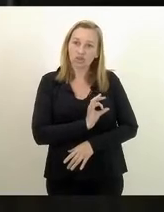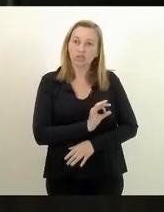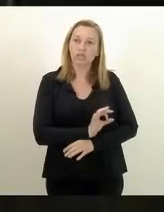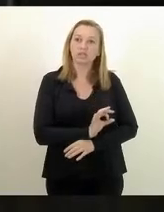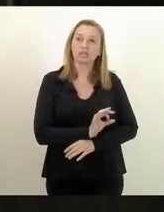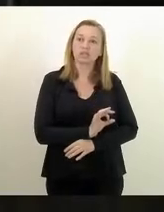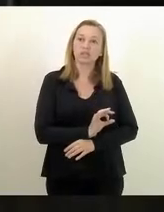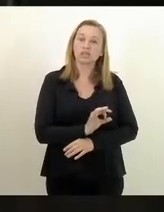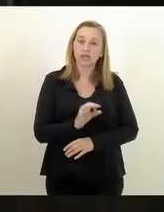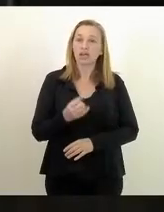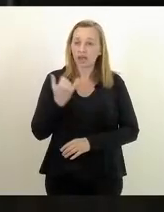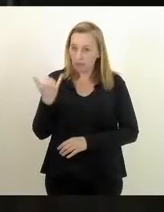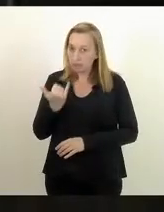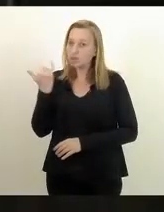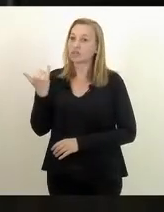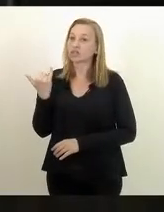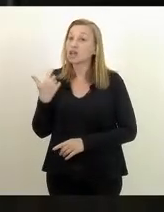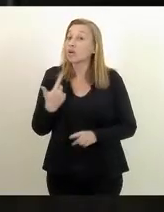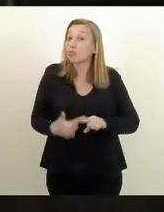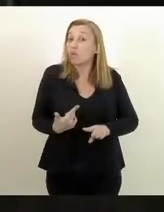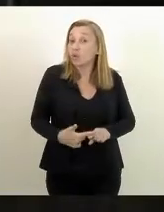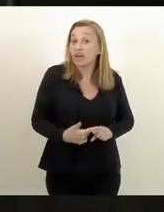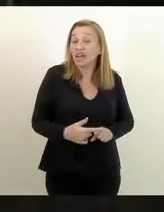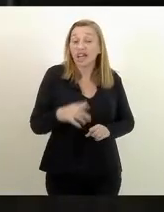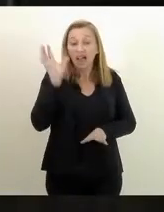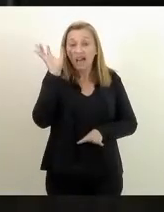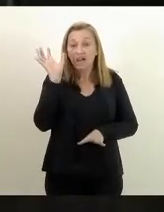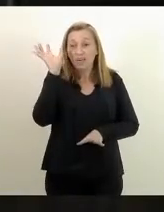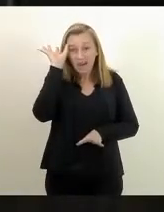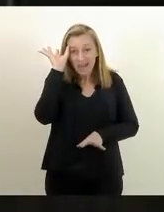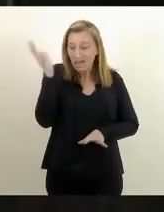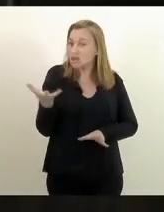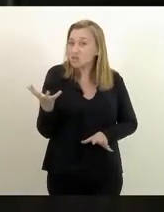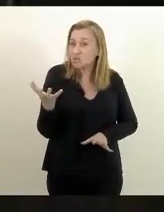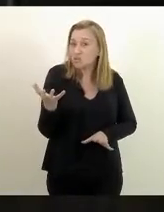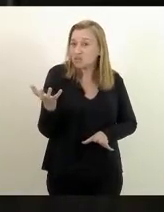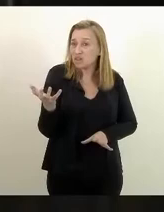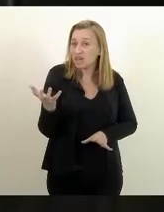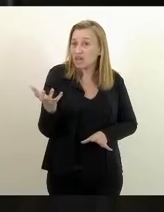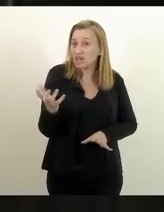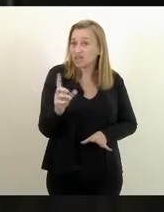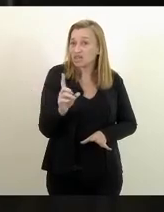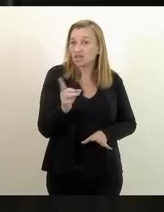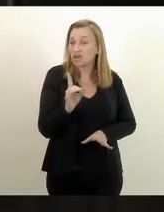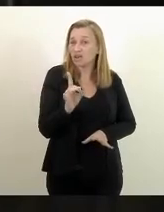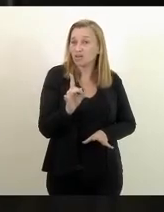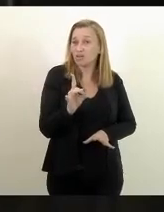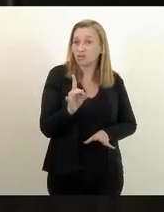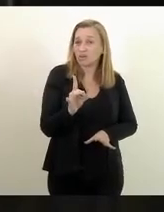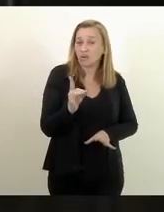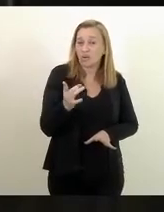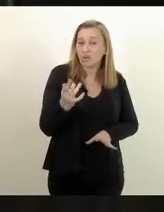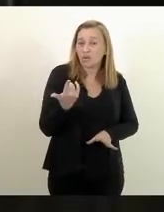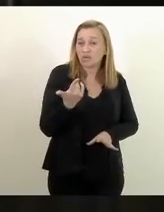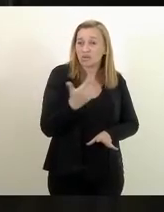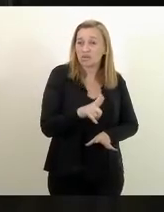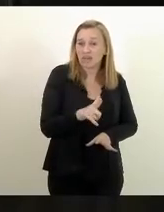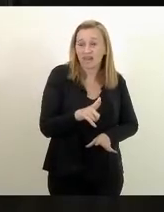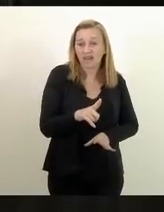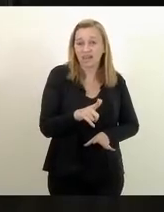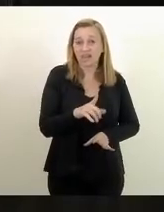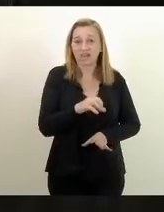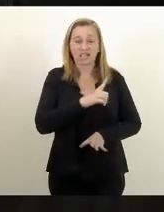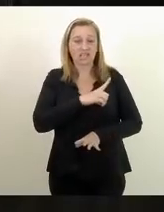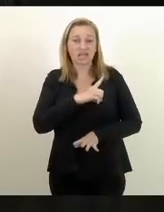bem pertinente, porque a solução não dá... as DEANs realmente não dariam conta. Então,